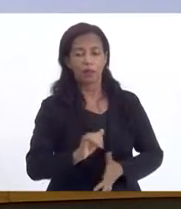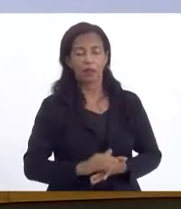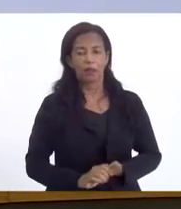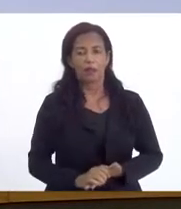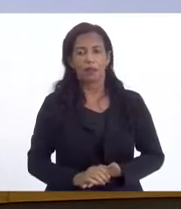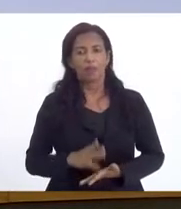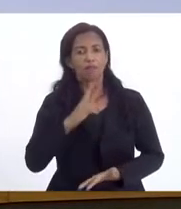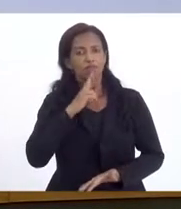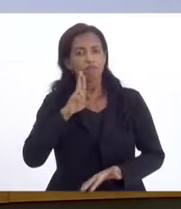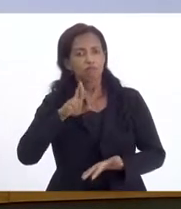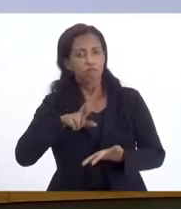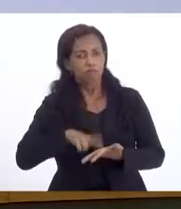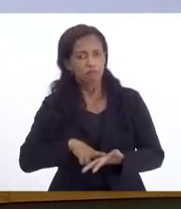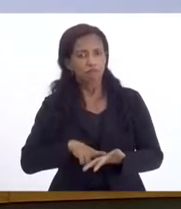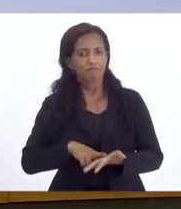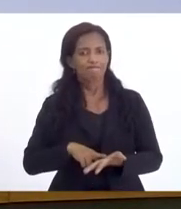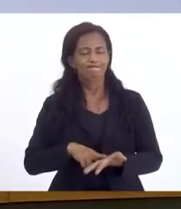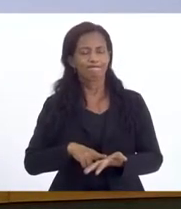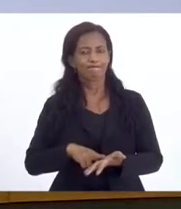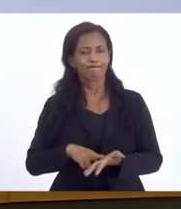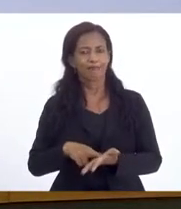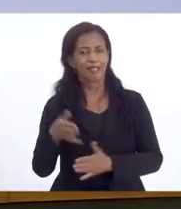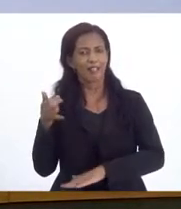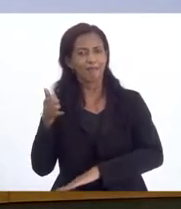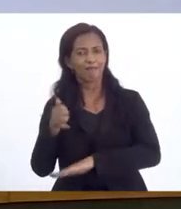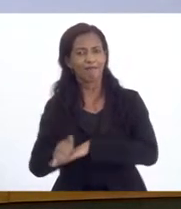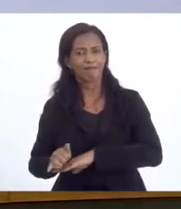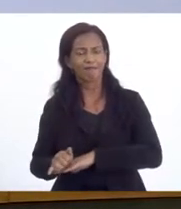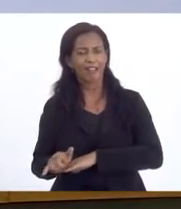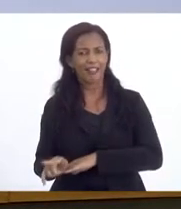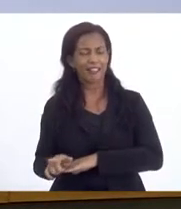ela reconhece a falência do ente público.